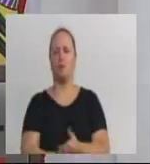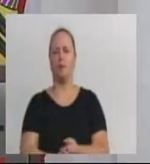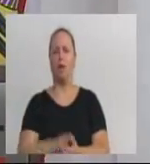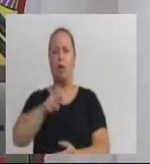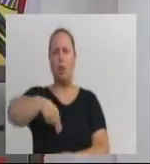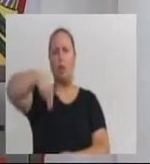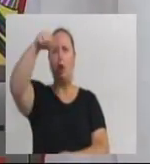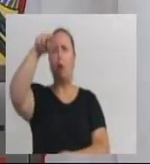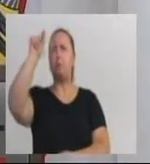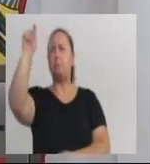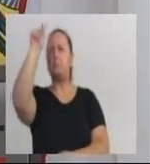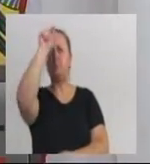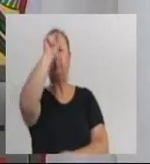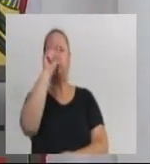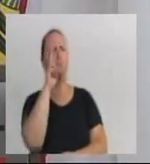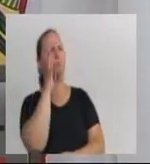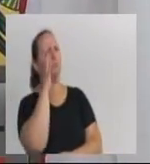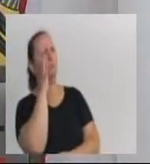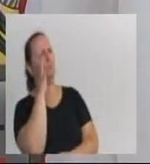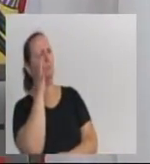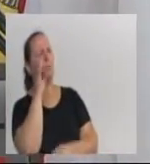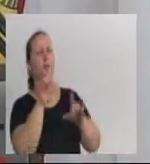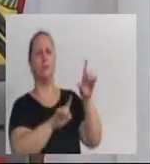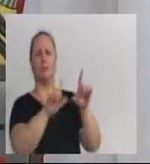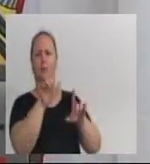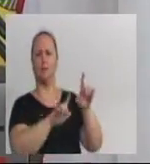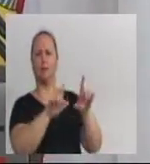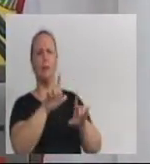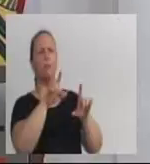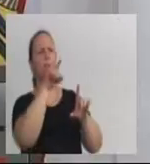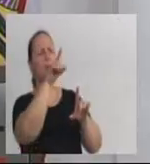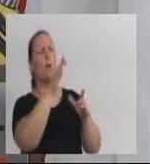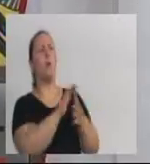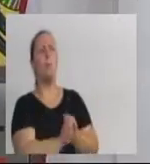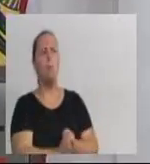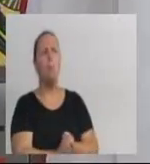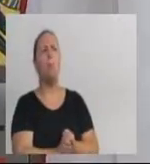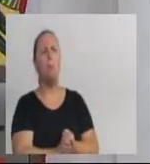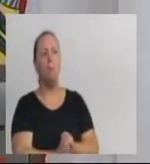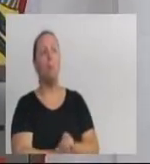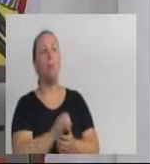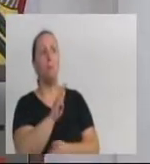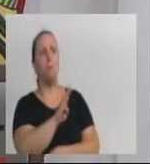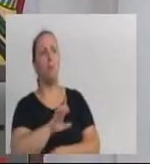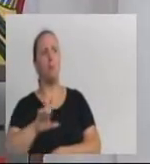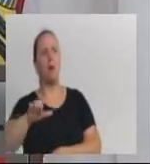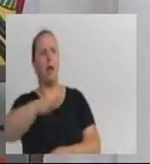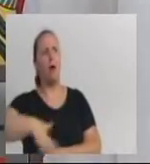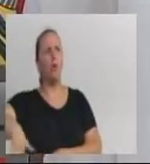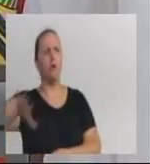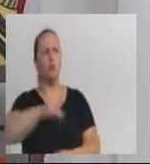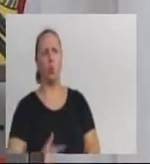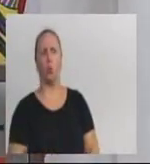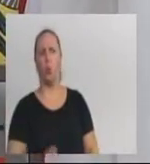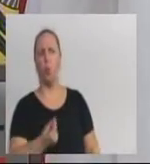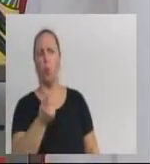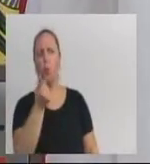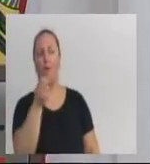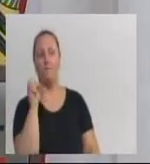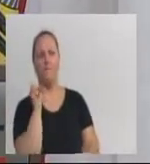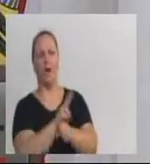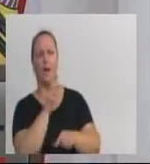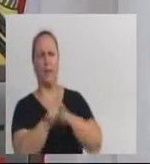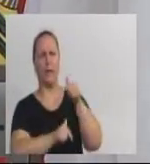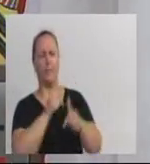ter emprego, vendo aquela propaganda. Primeiro ônibus que tem, ó, pro Vale Europeu. Lá está cheio de riqueza, dinheiro, salário, creche,